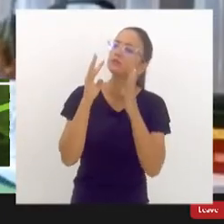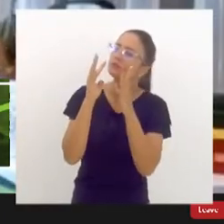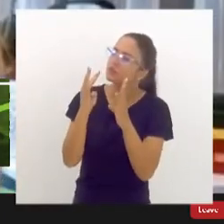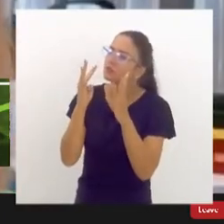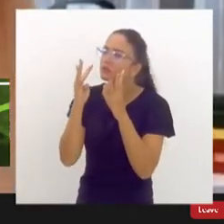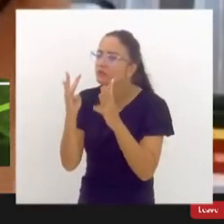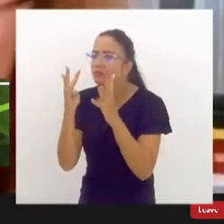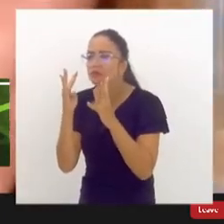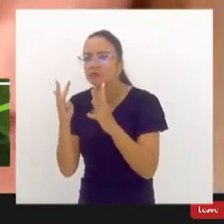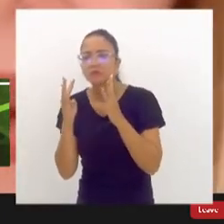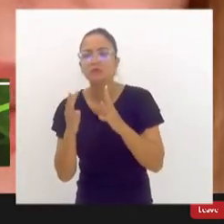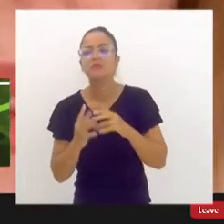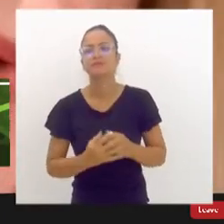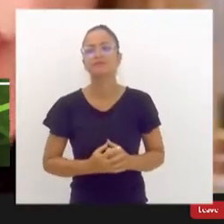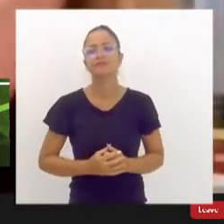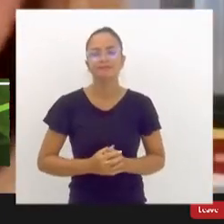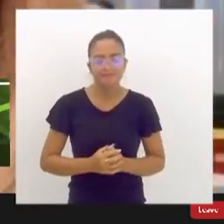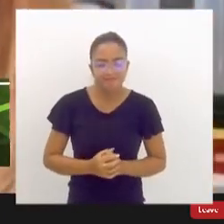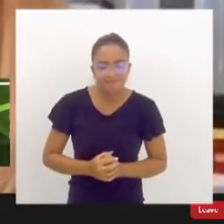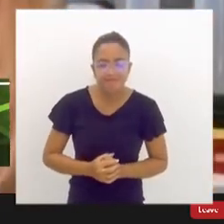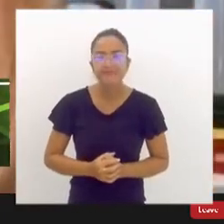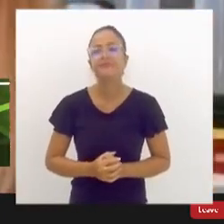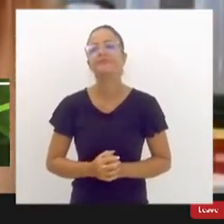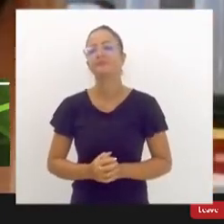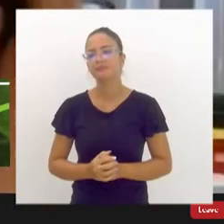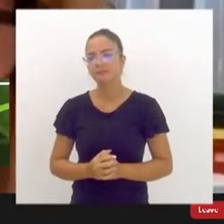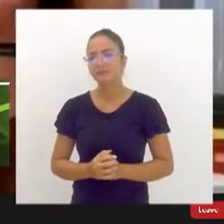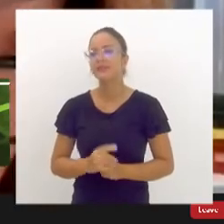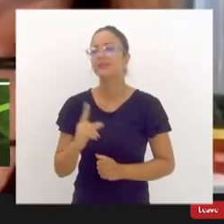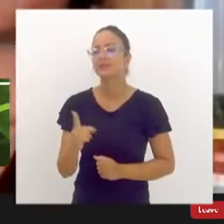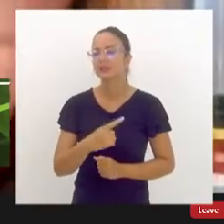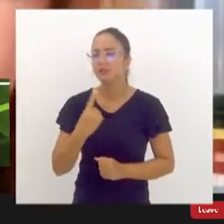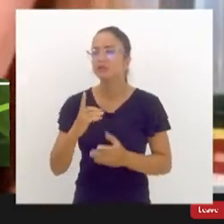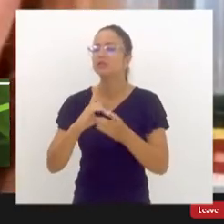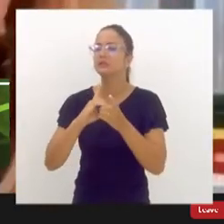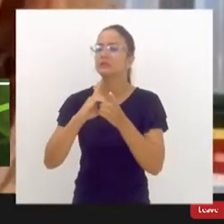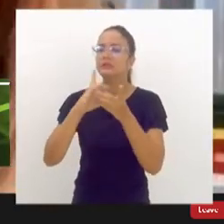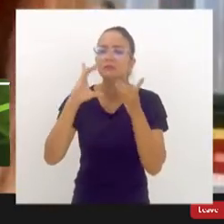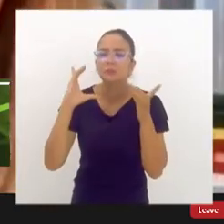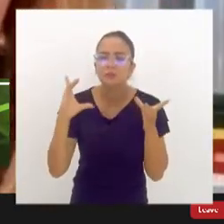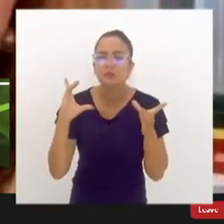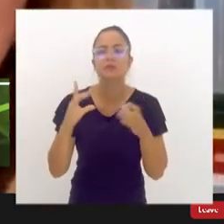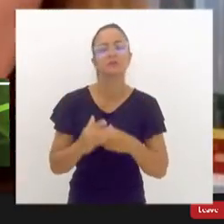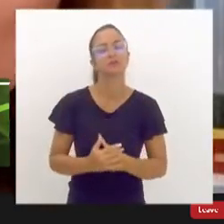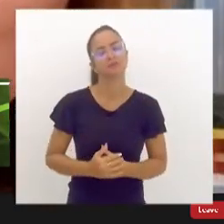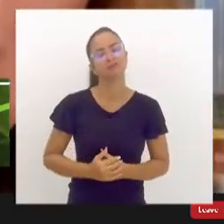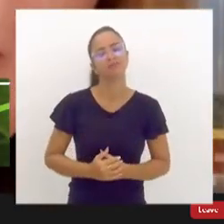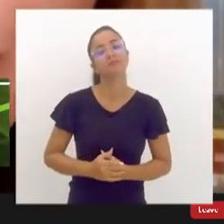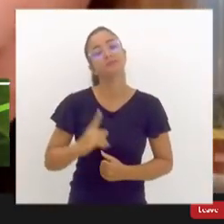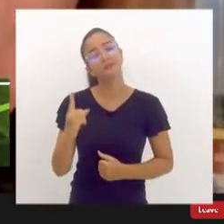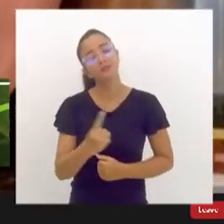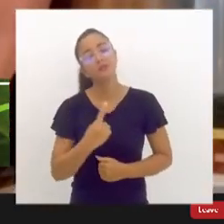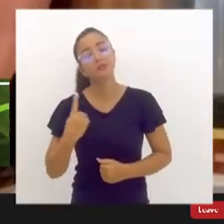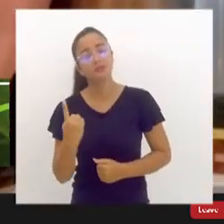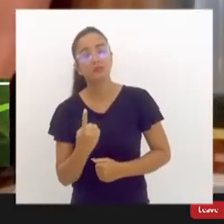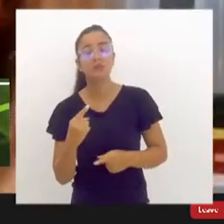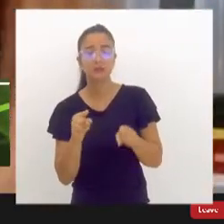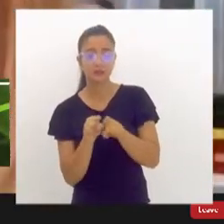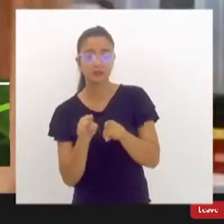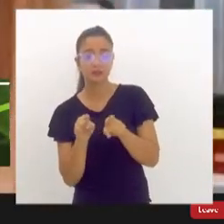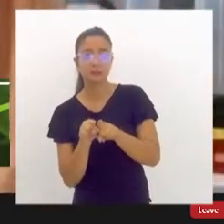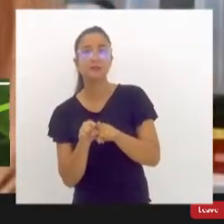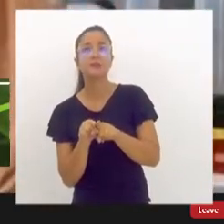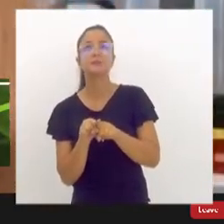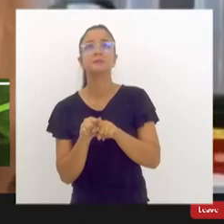de todo um processo muito democrático. E nós ficamos, inclusive, com